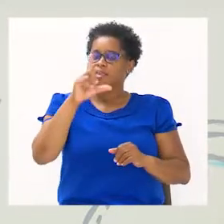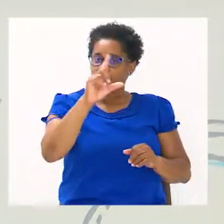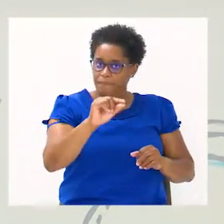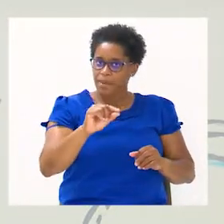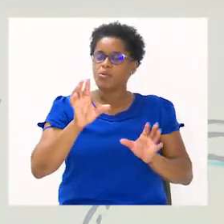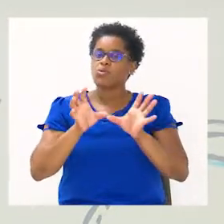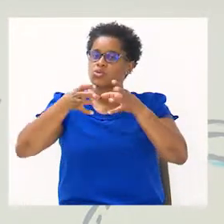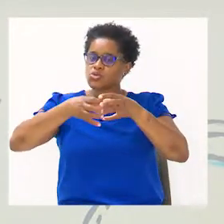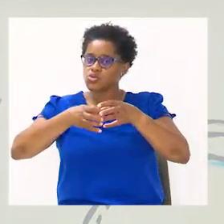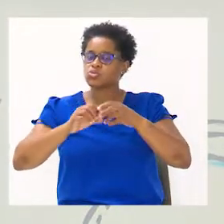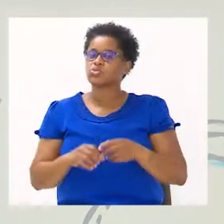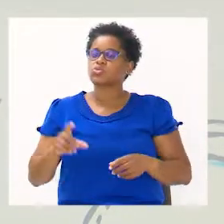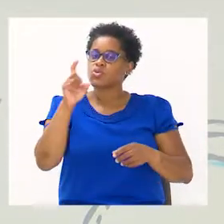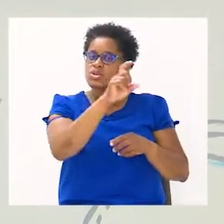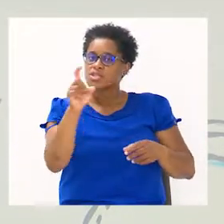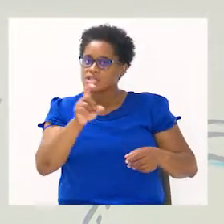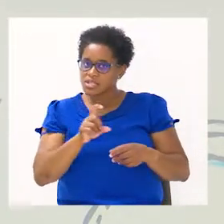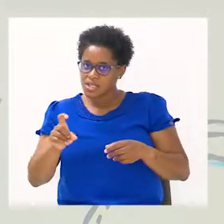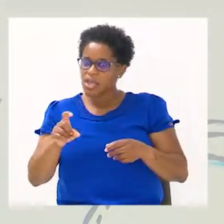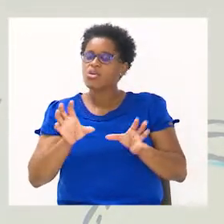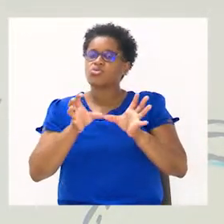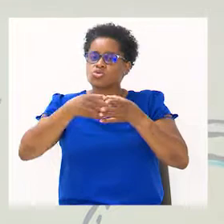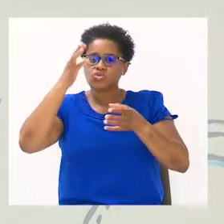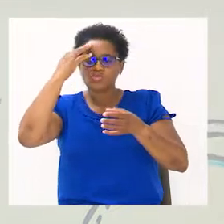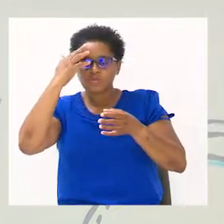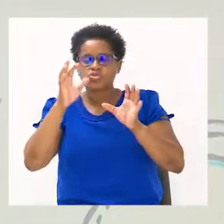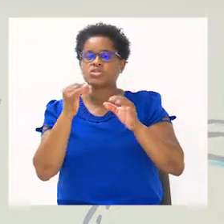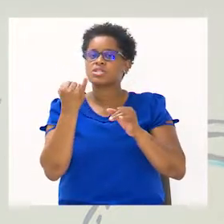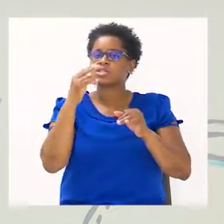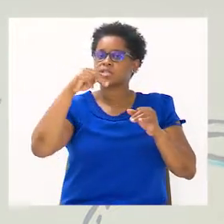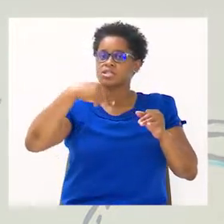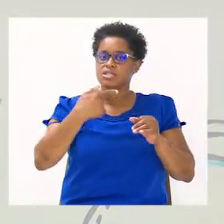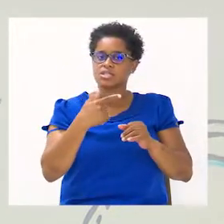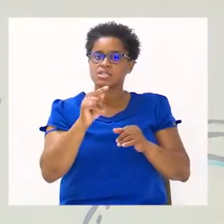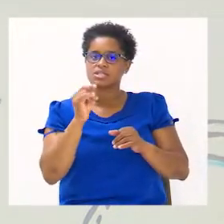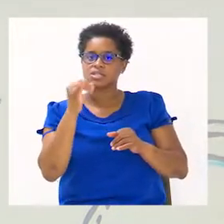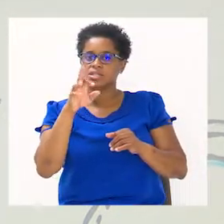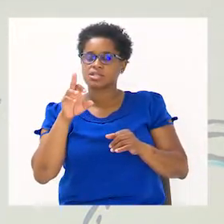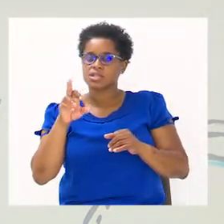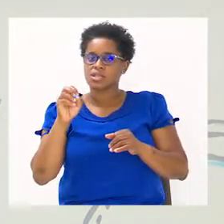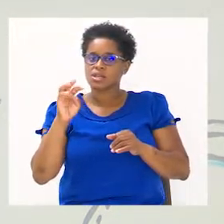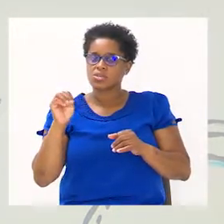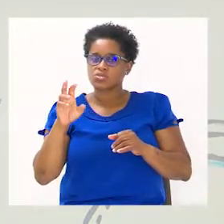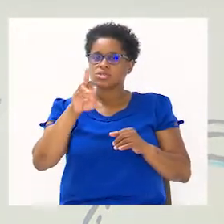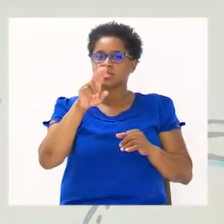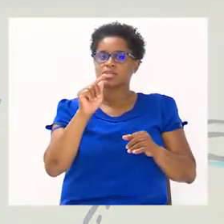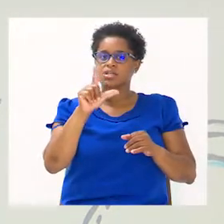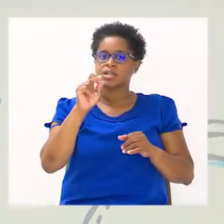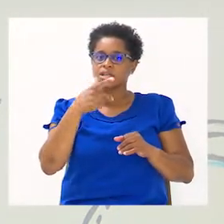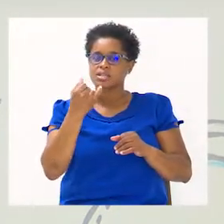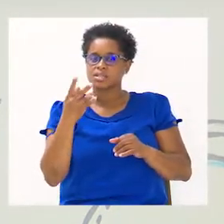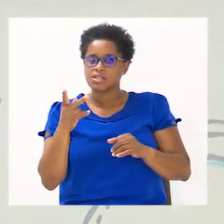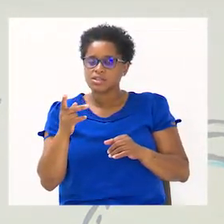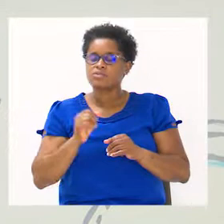números inteiros relativos, aqui representado por extensão. E hoje